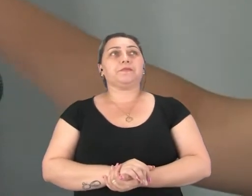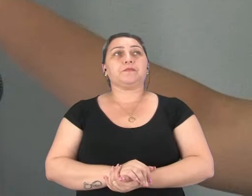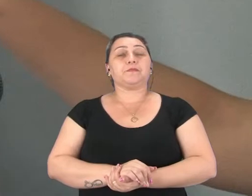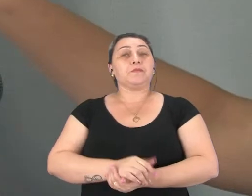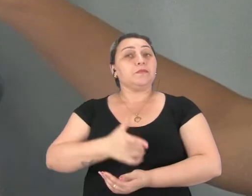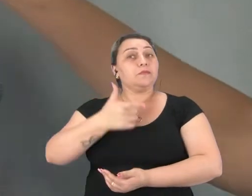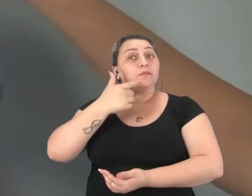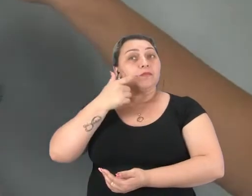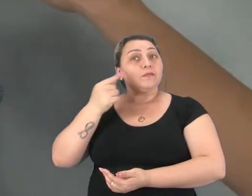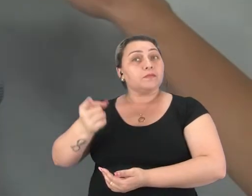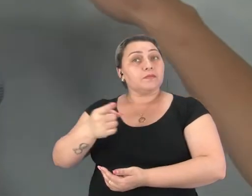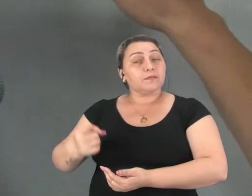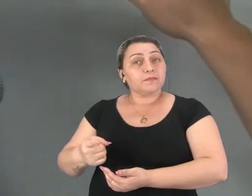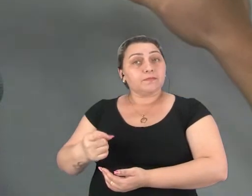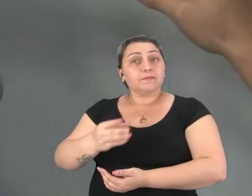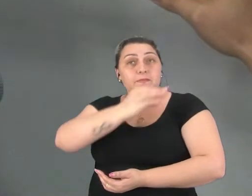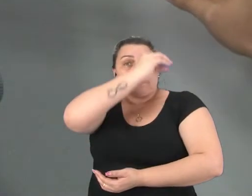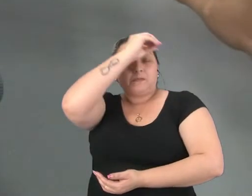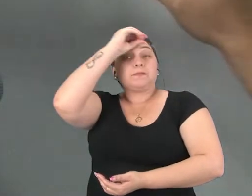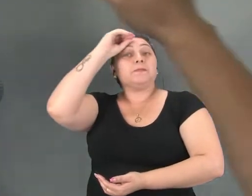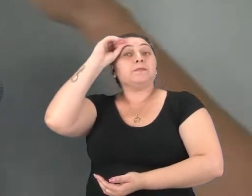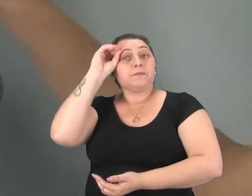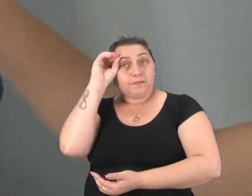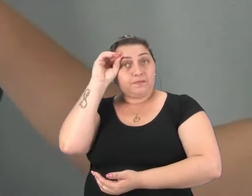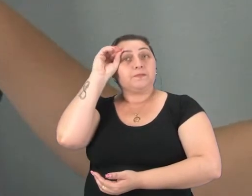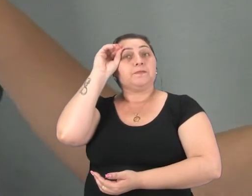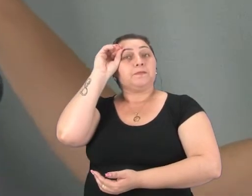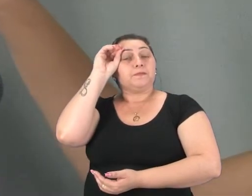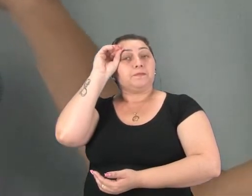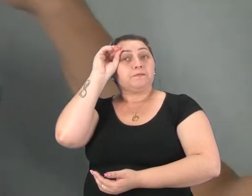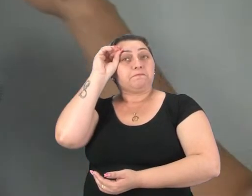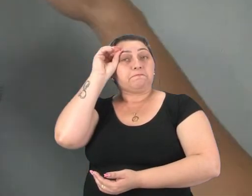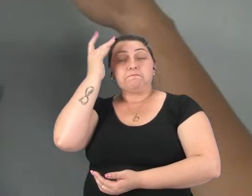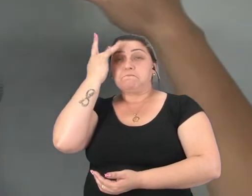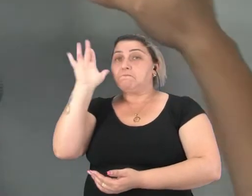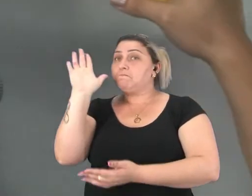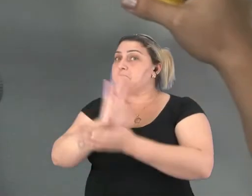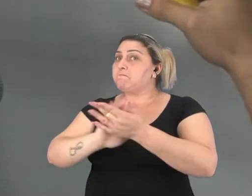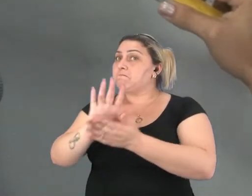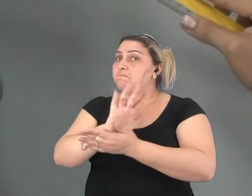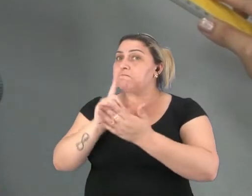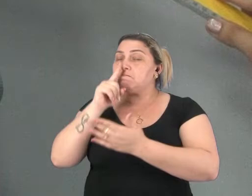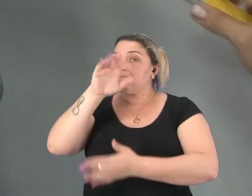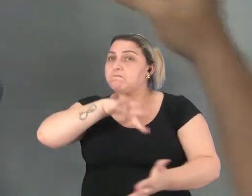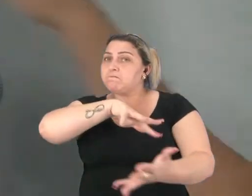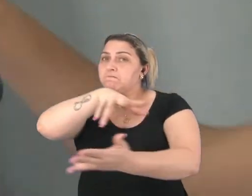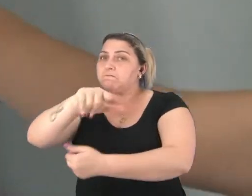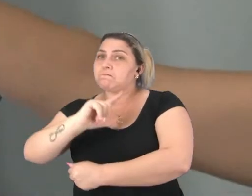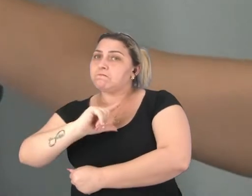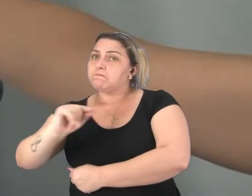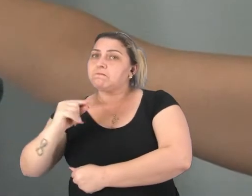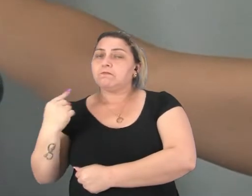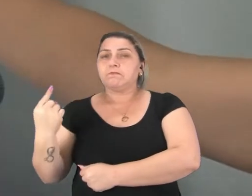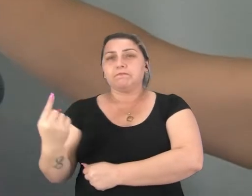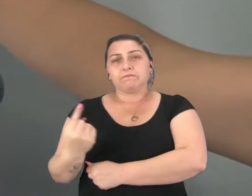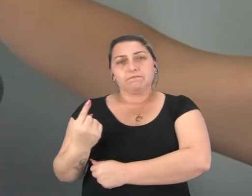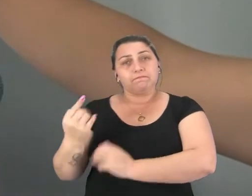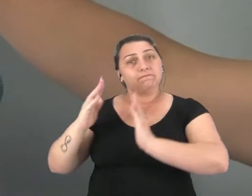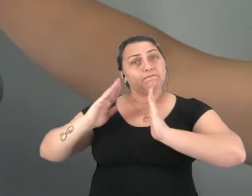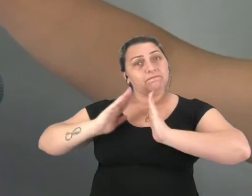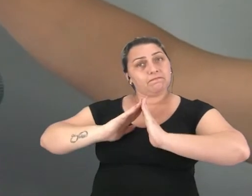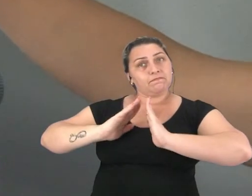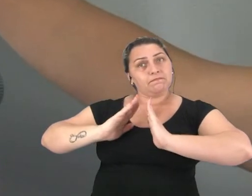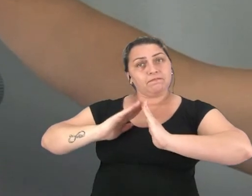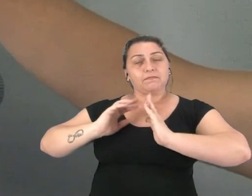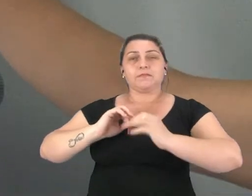Um ratinho, ainda muito inocente, desconhecendo os perigos do mundo, saiu